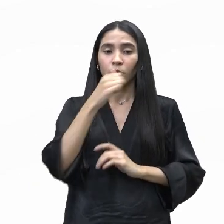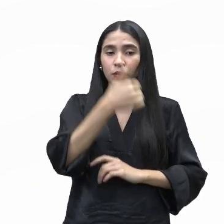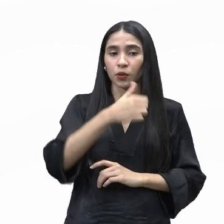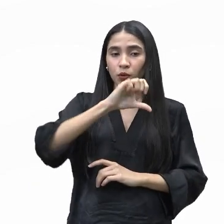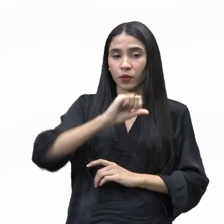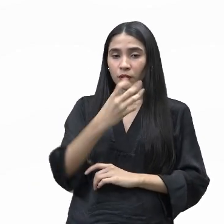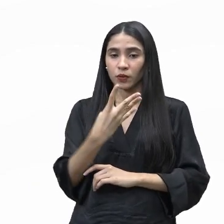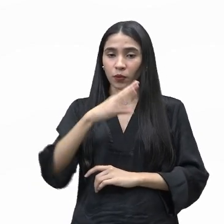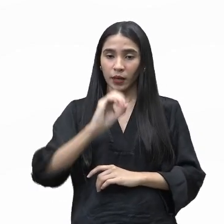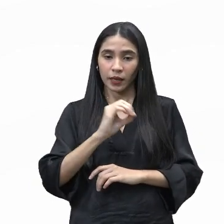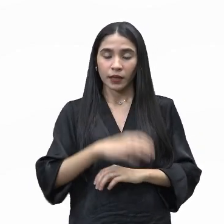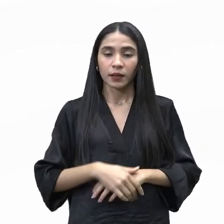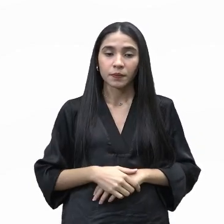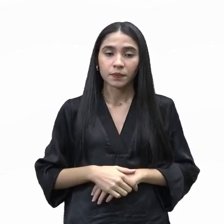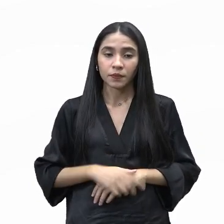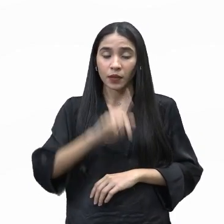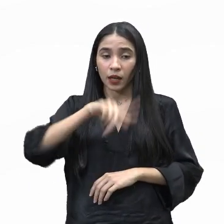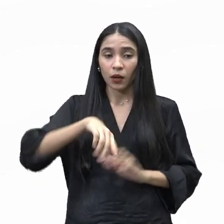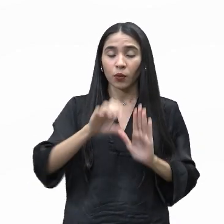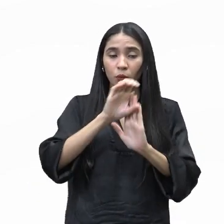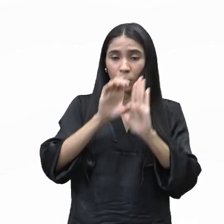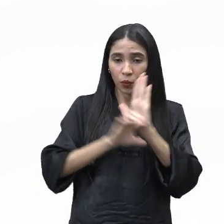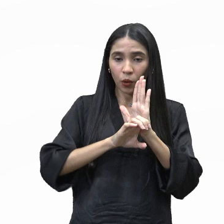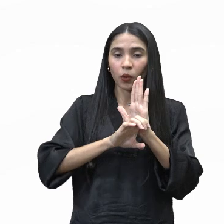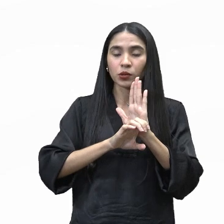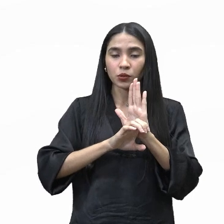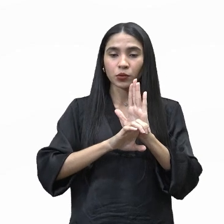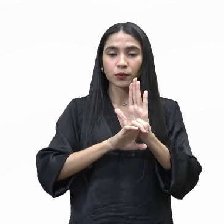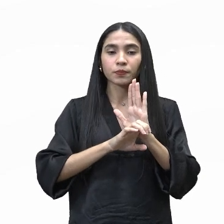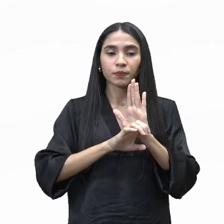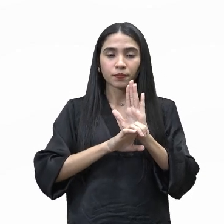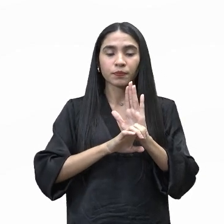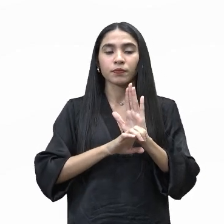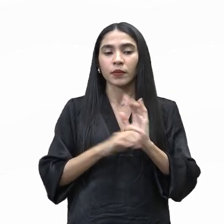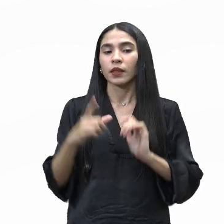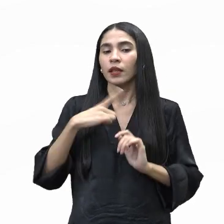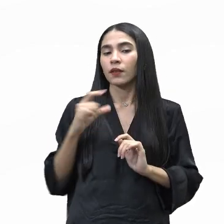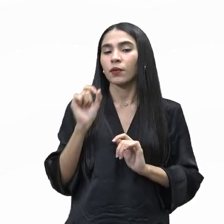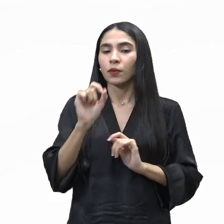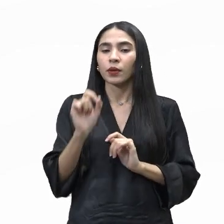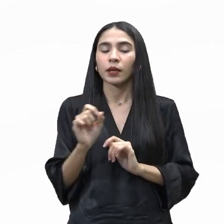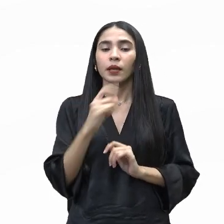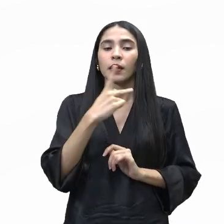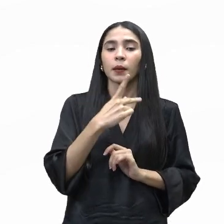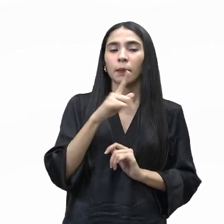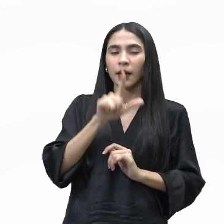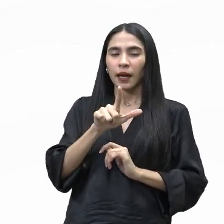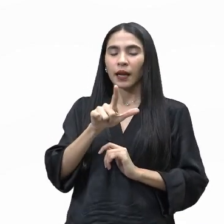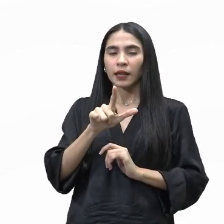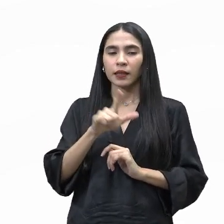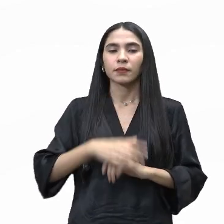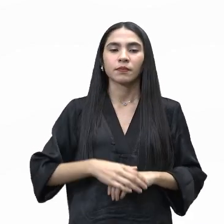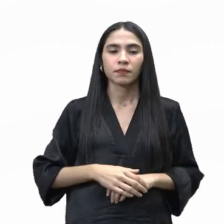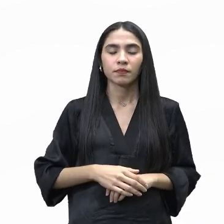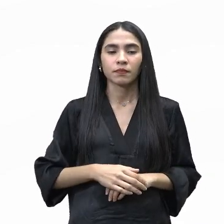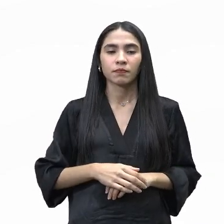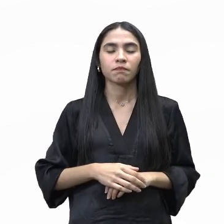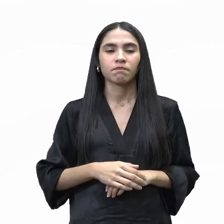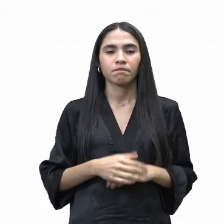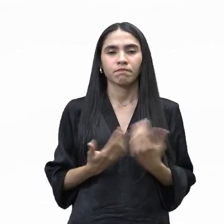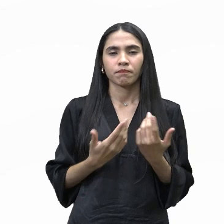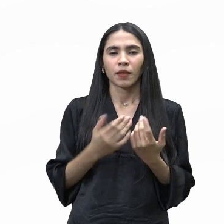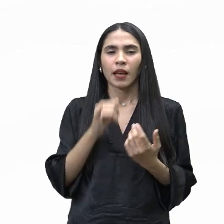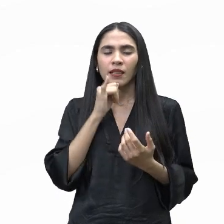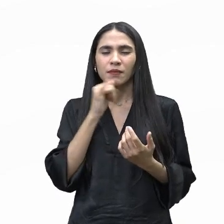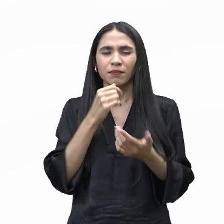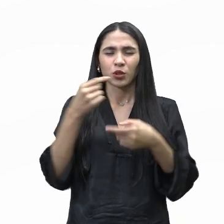1940. É esse código que está sendo, aí teve aí o chamado PL, né, dos estupradores, que foi